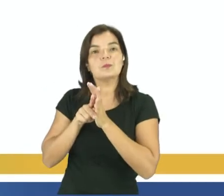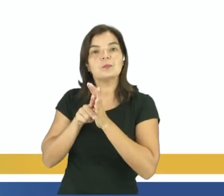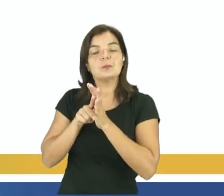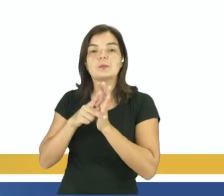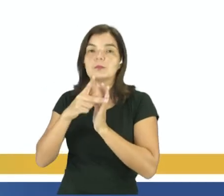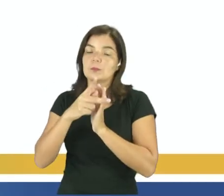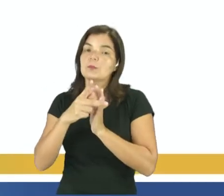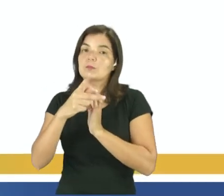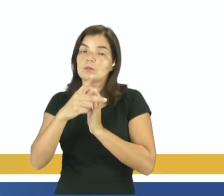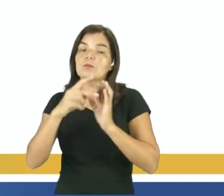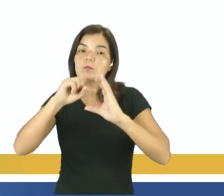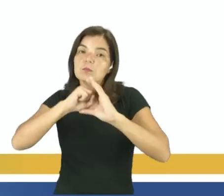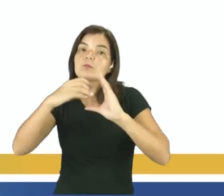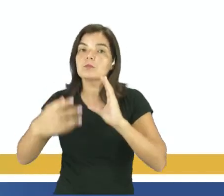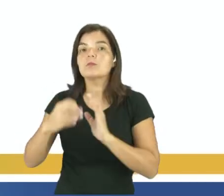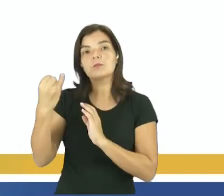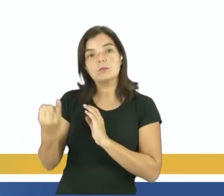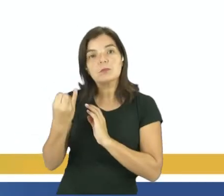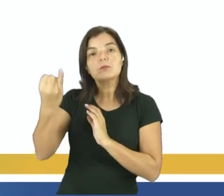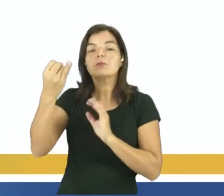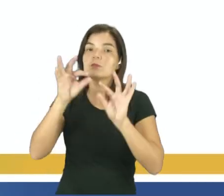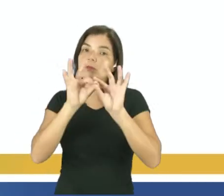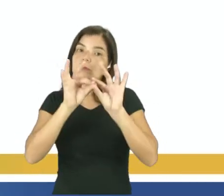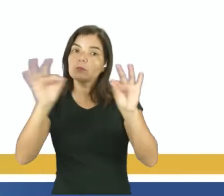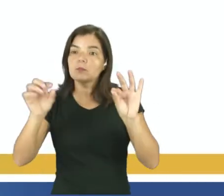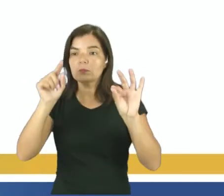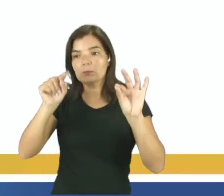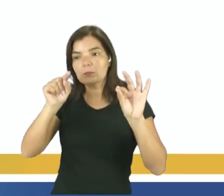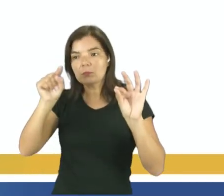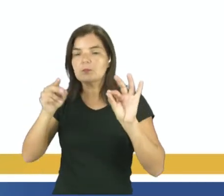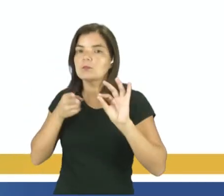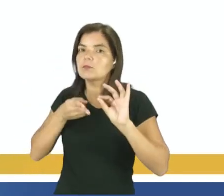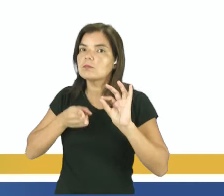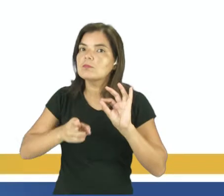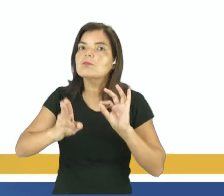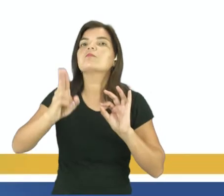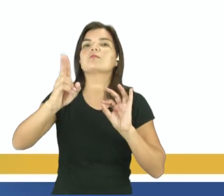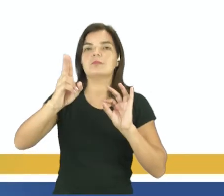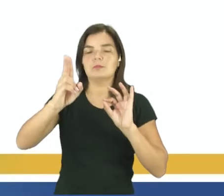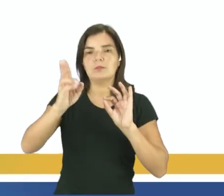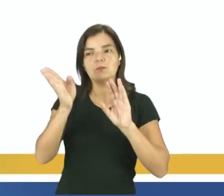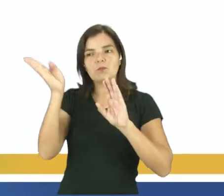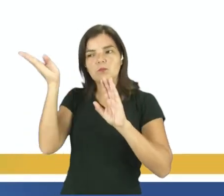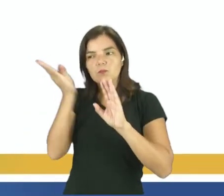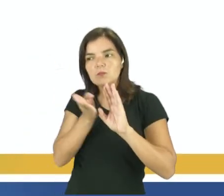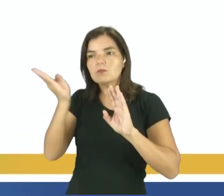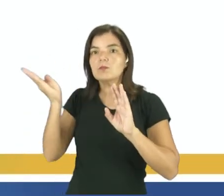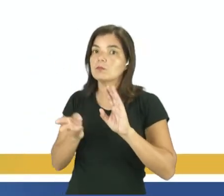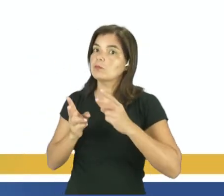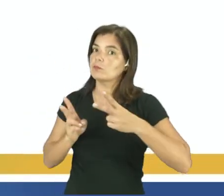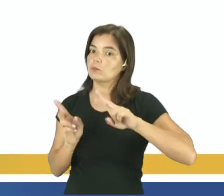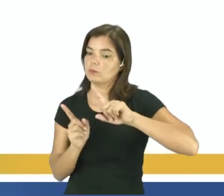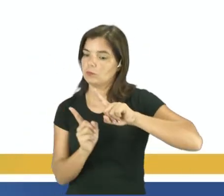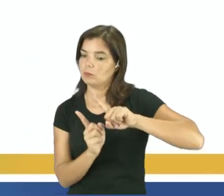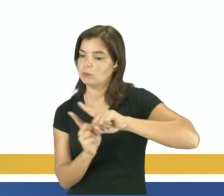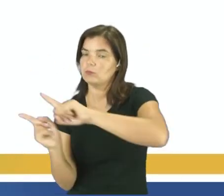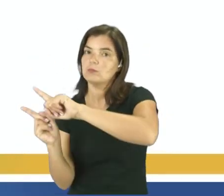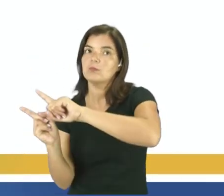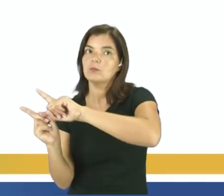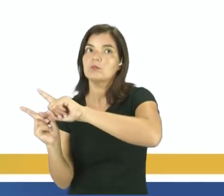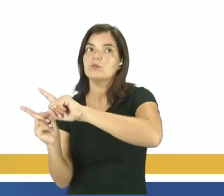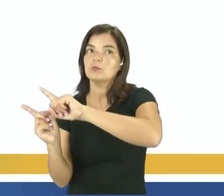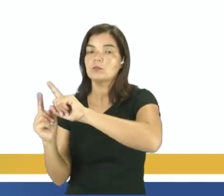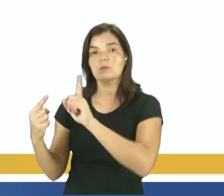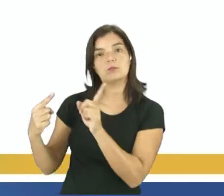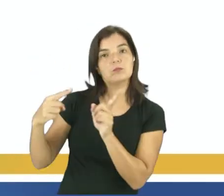de propriedade, né, uma característica fundamental das retas. Elas são infinitas na mesma direção, nos dois sentidos. Então aqui é infinito para cá,